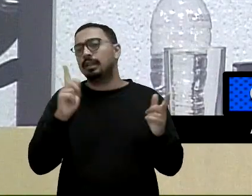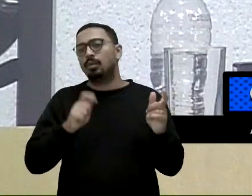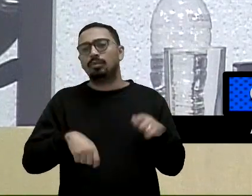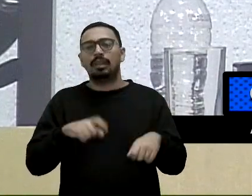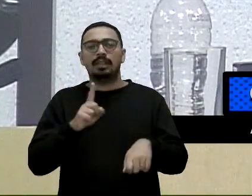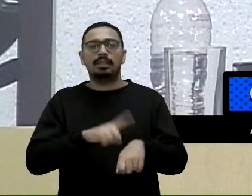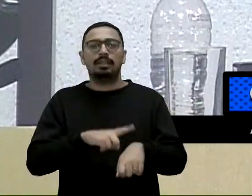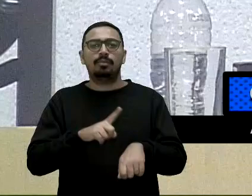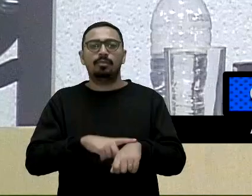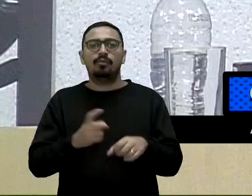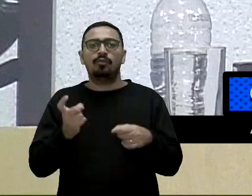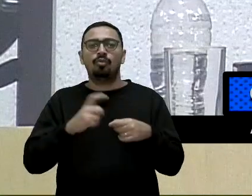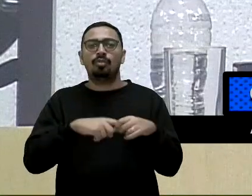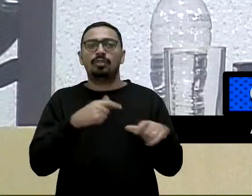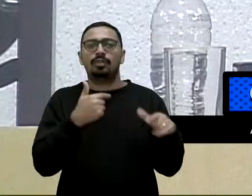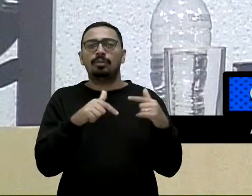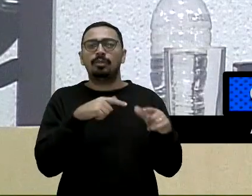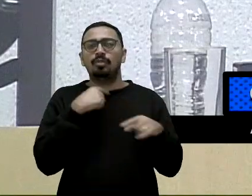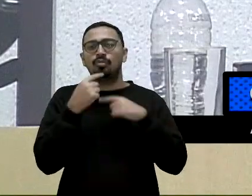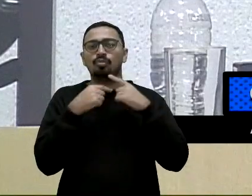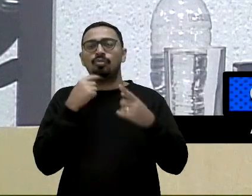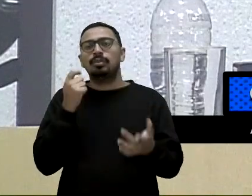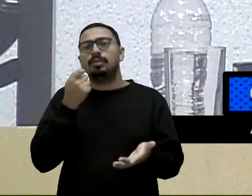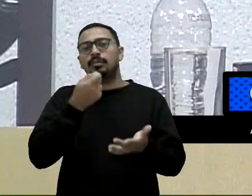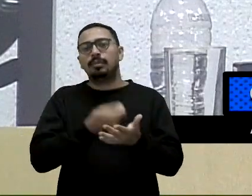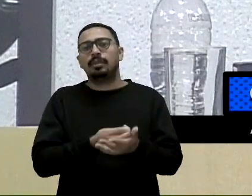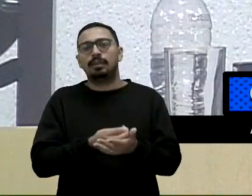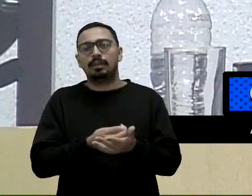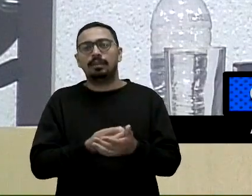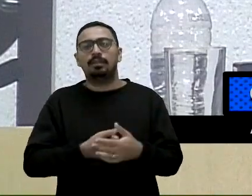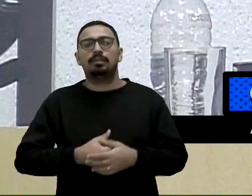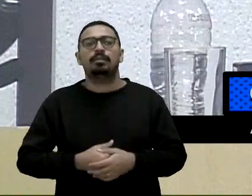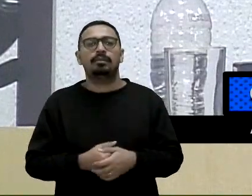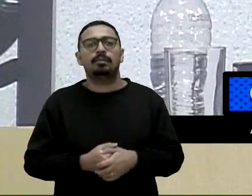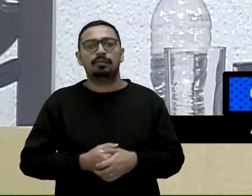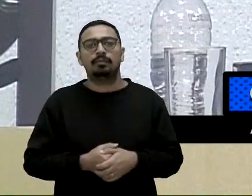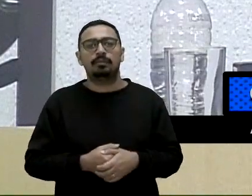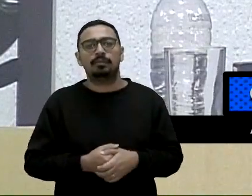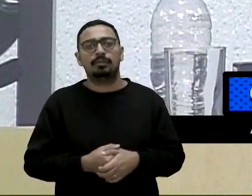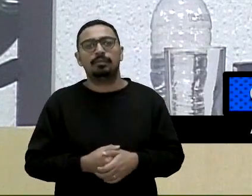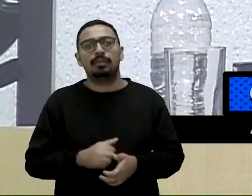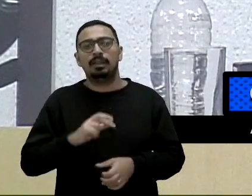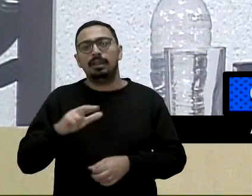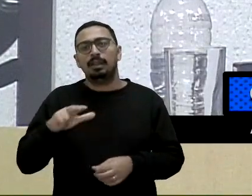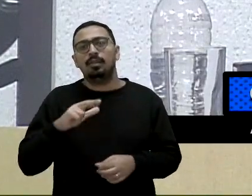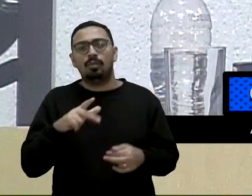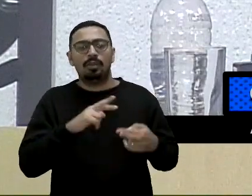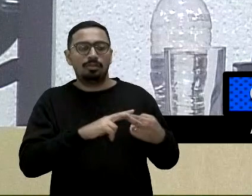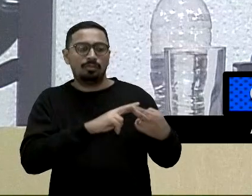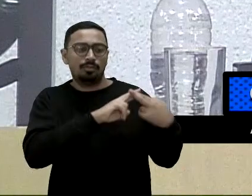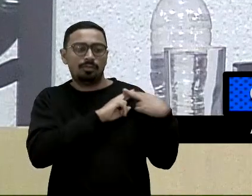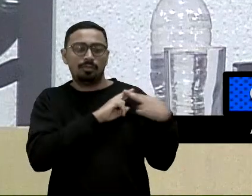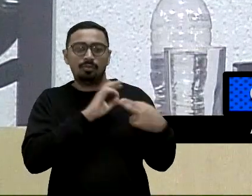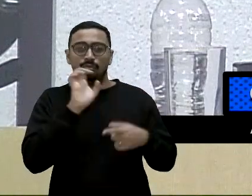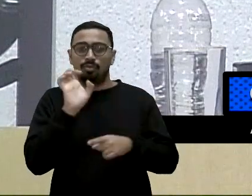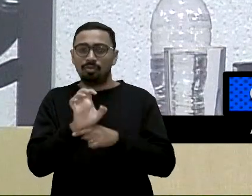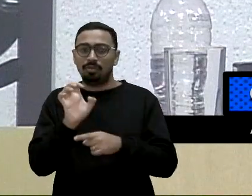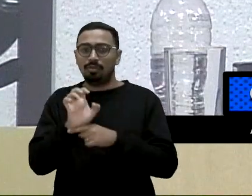prazo para ela voltar a trabalhar, ela não tem condições de pagar. Não é, de fato, uma responsabilidade do Estado, é obrigatório que o